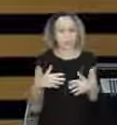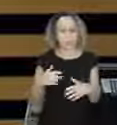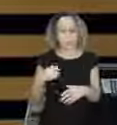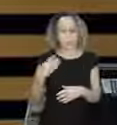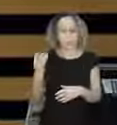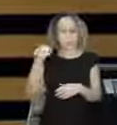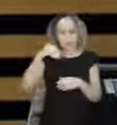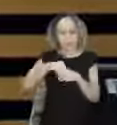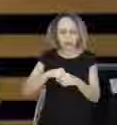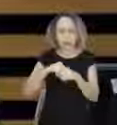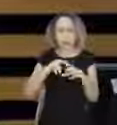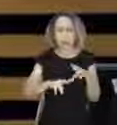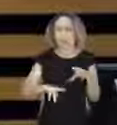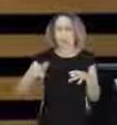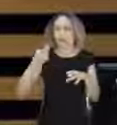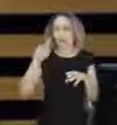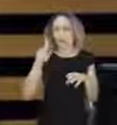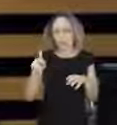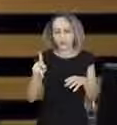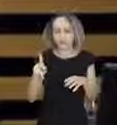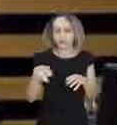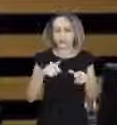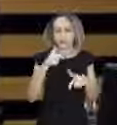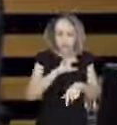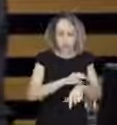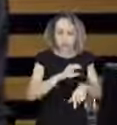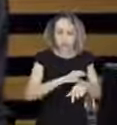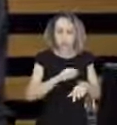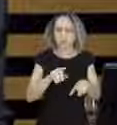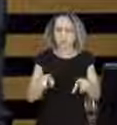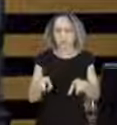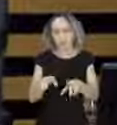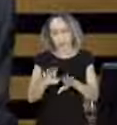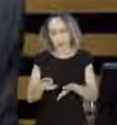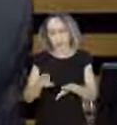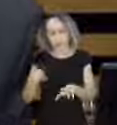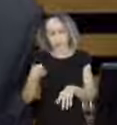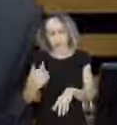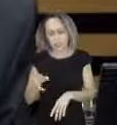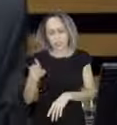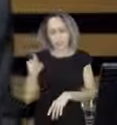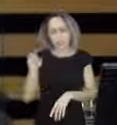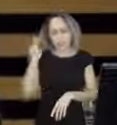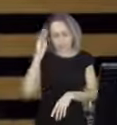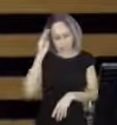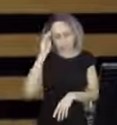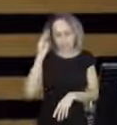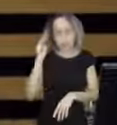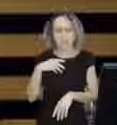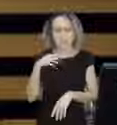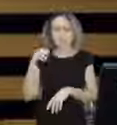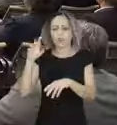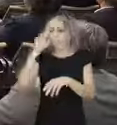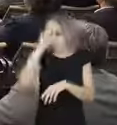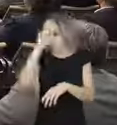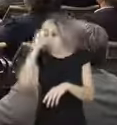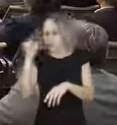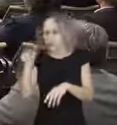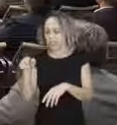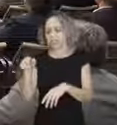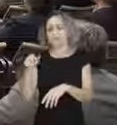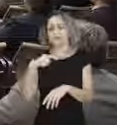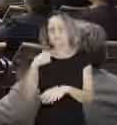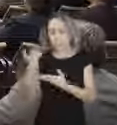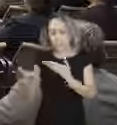no Hospital das Clínicas. O pessoal ganha pouco, trabalha sem parar, se expõe a risco,